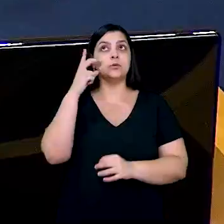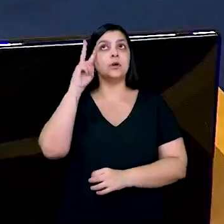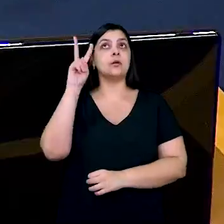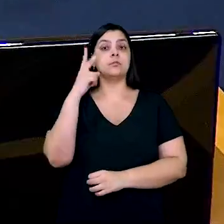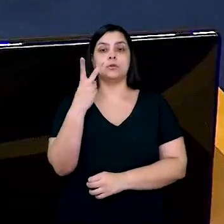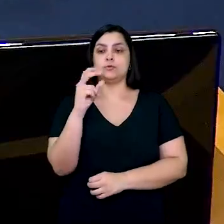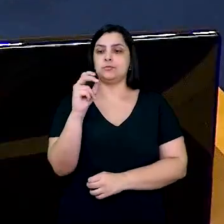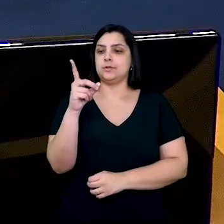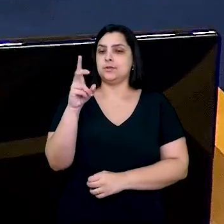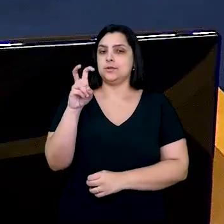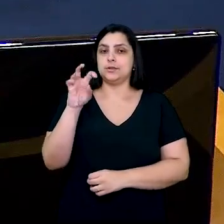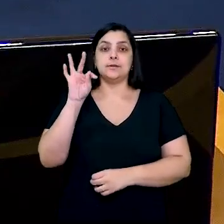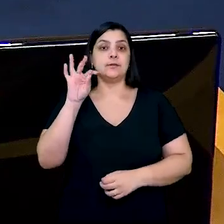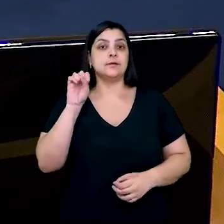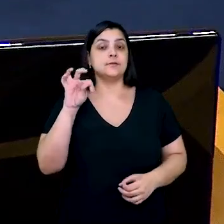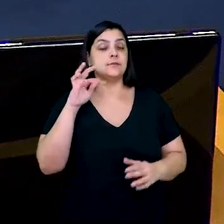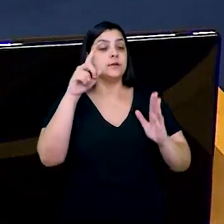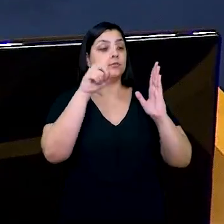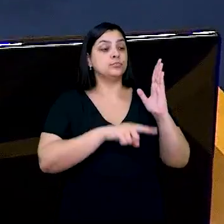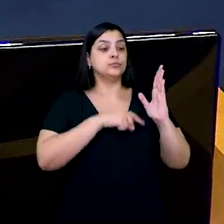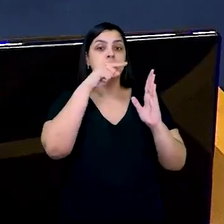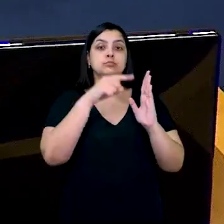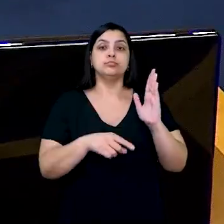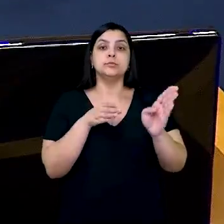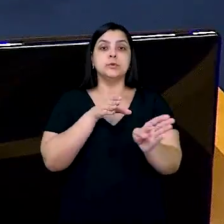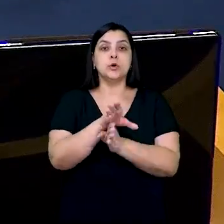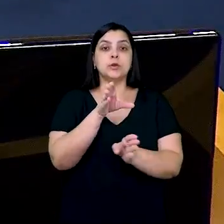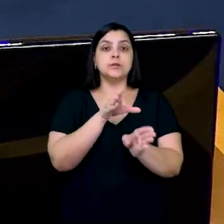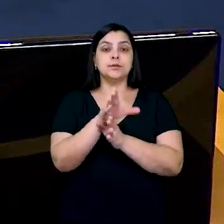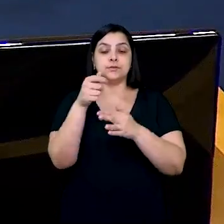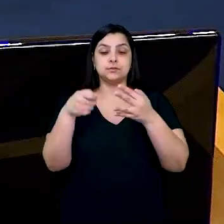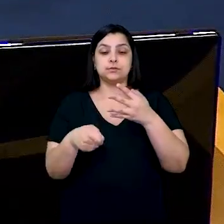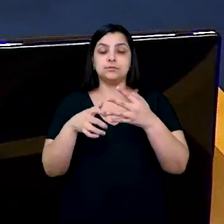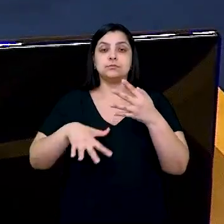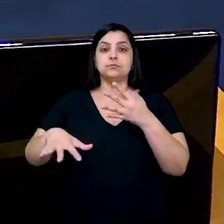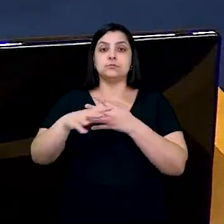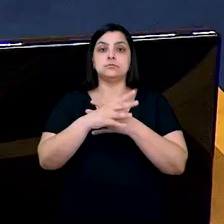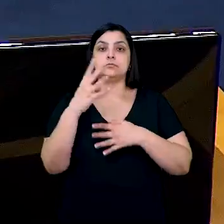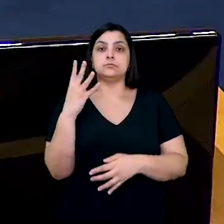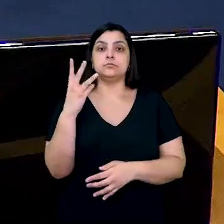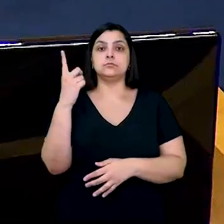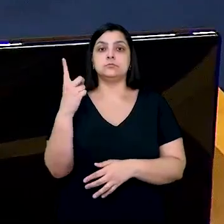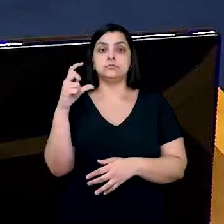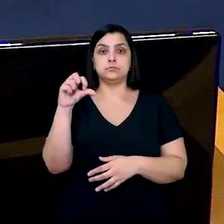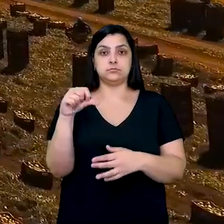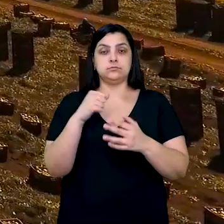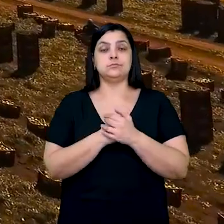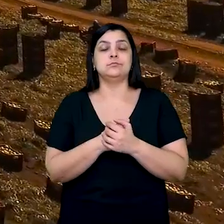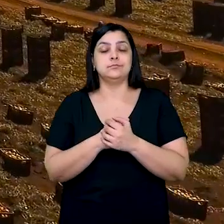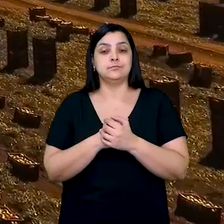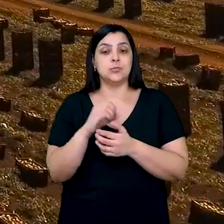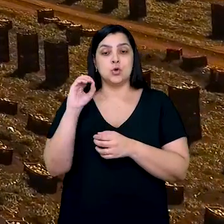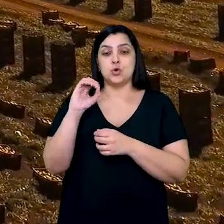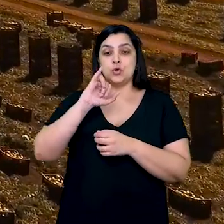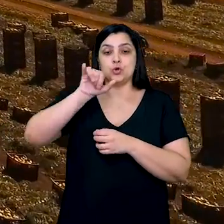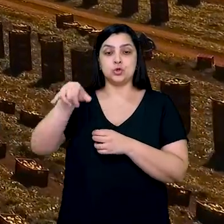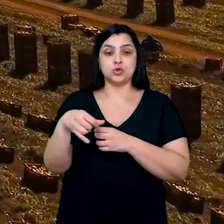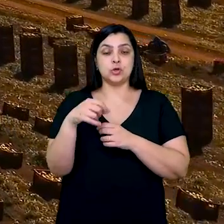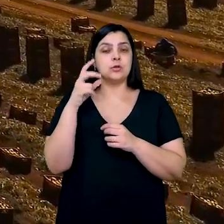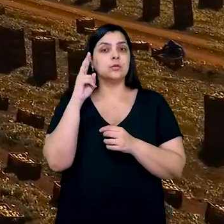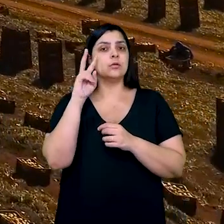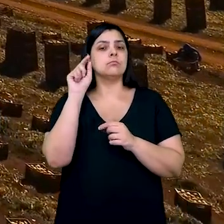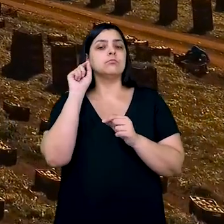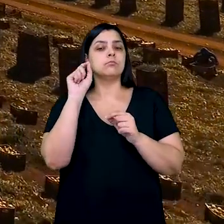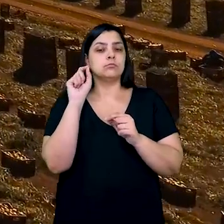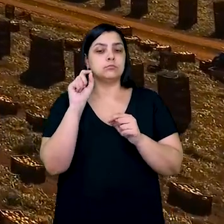que em 2015 o TST cancelou a orientação jurisprudencial 419. Essa OJ